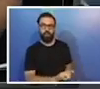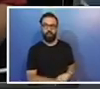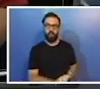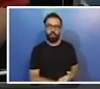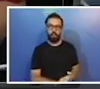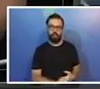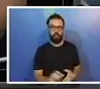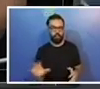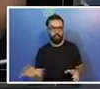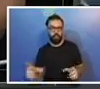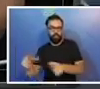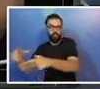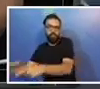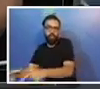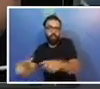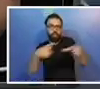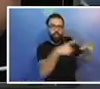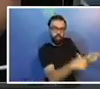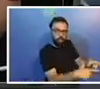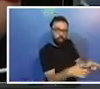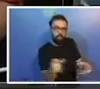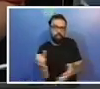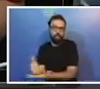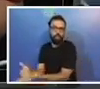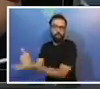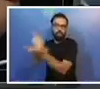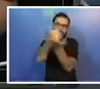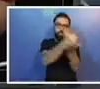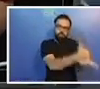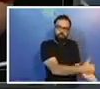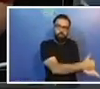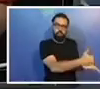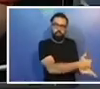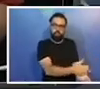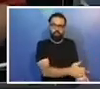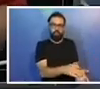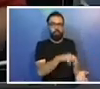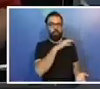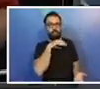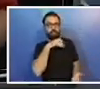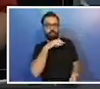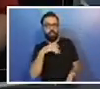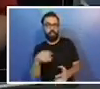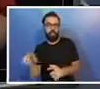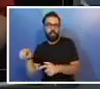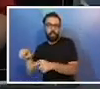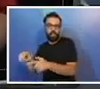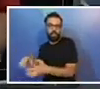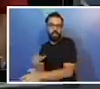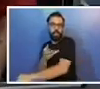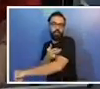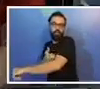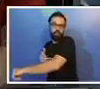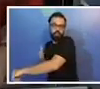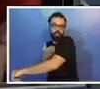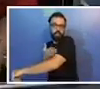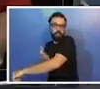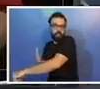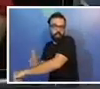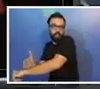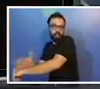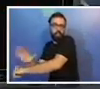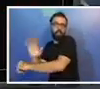vender, leva para outros lugares. O que está fazendo? Aquele animalzinho que era acostumado naquela região está